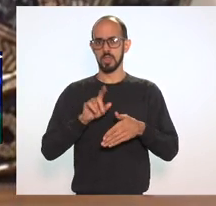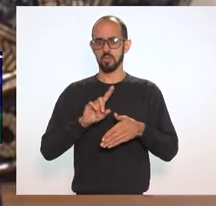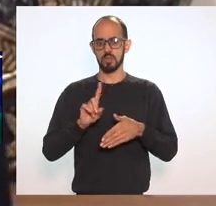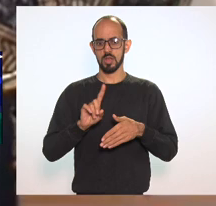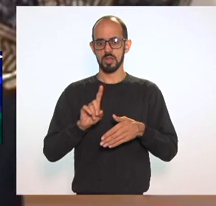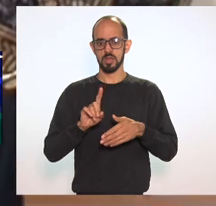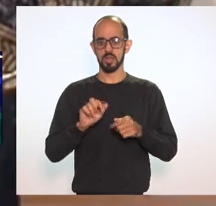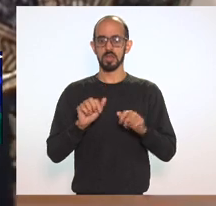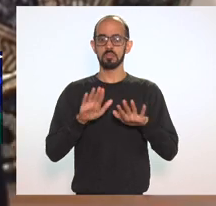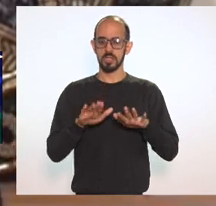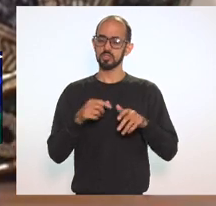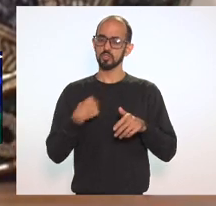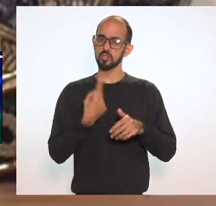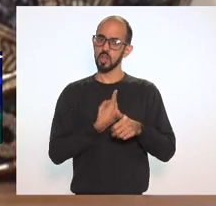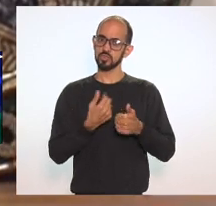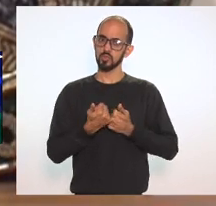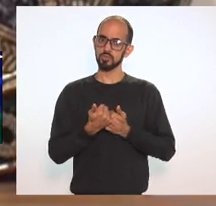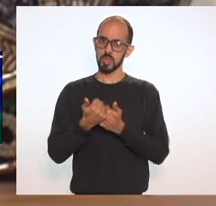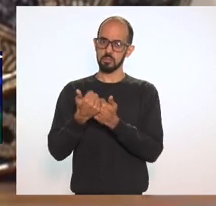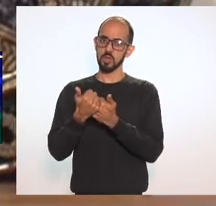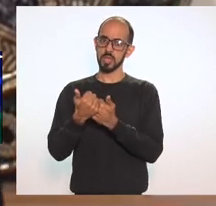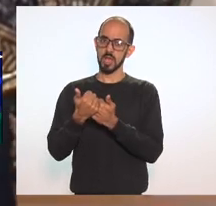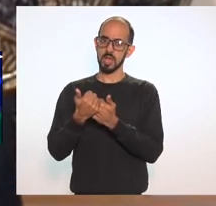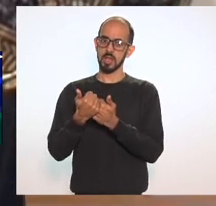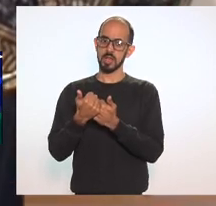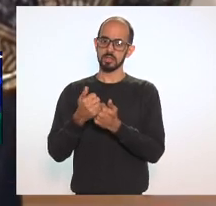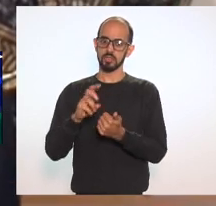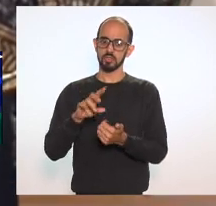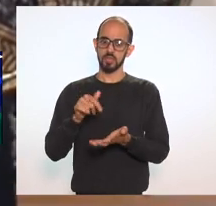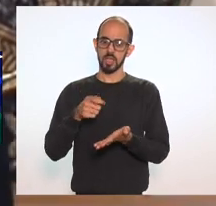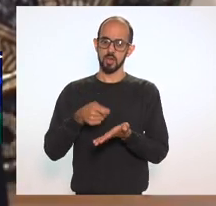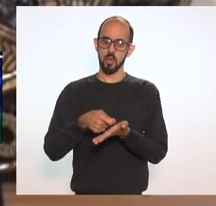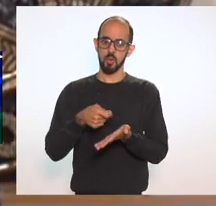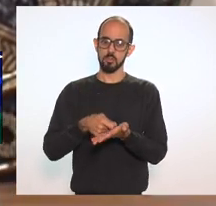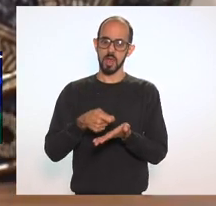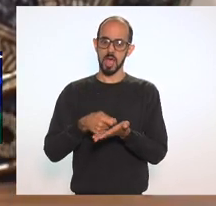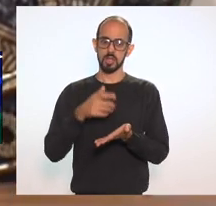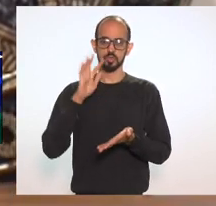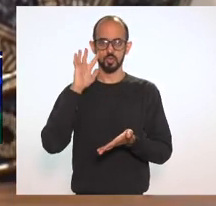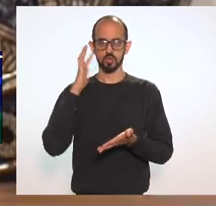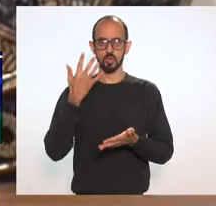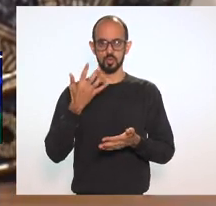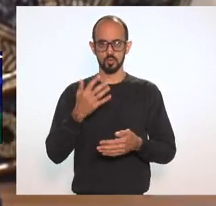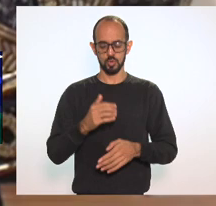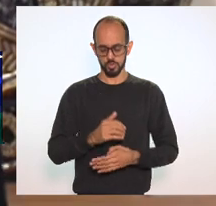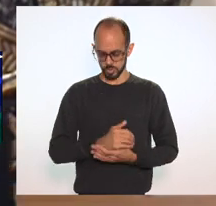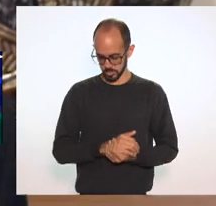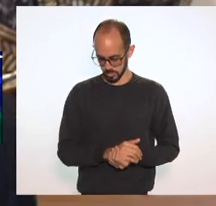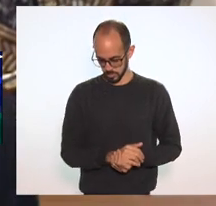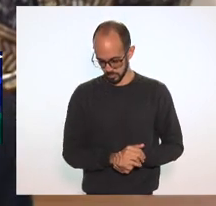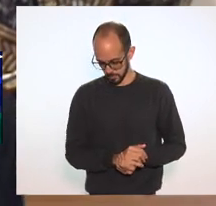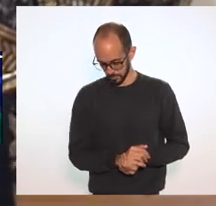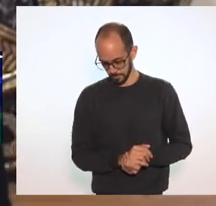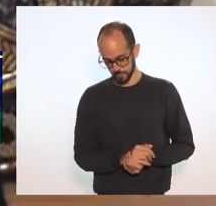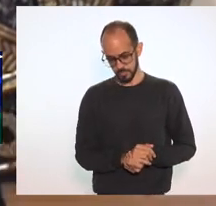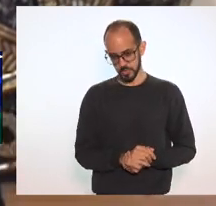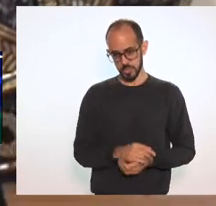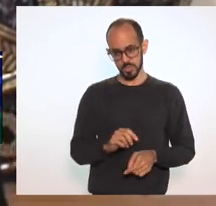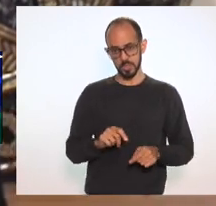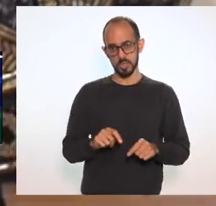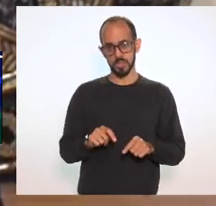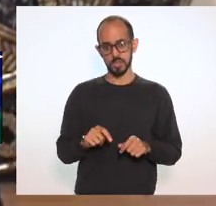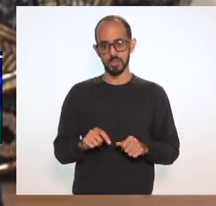bancada Mas vamos apoiar nós vamos cobrar que você que as soluções é os resultados sejam